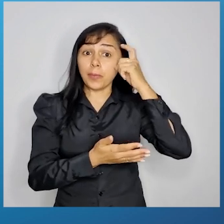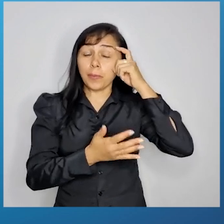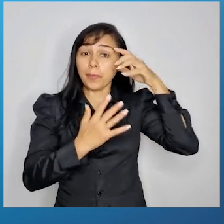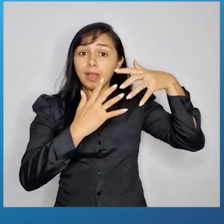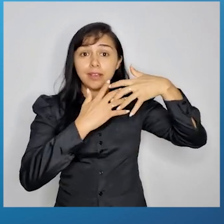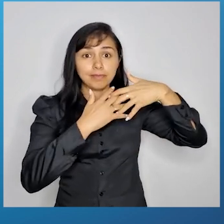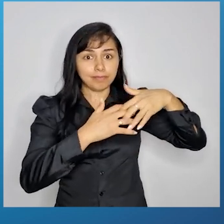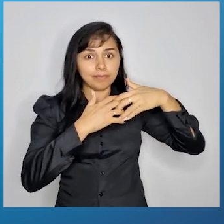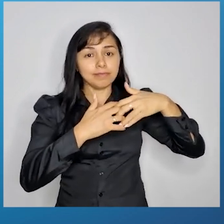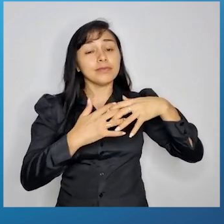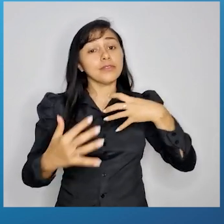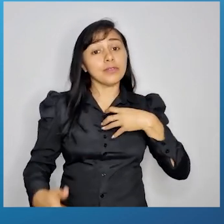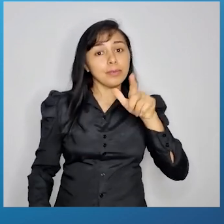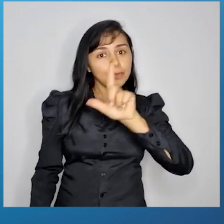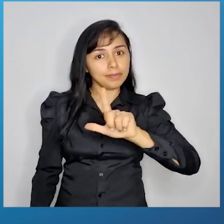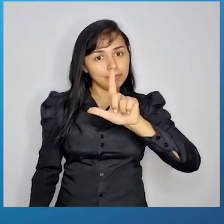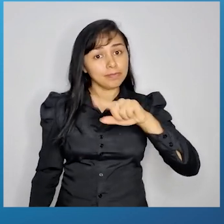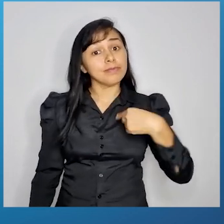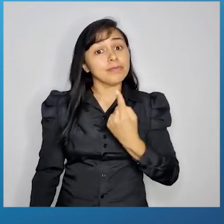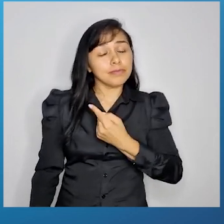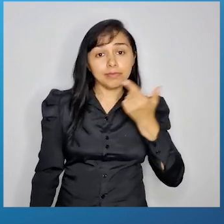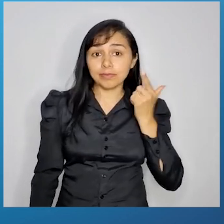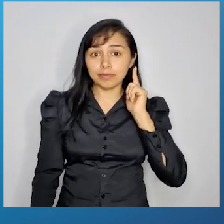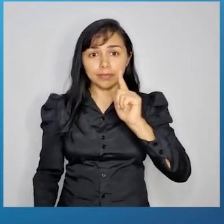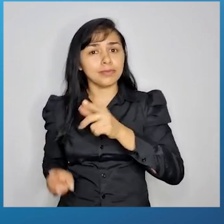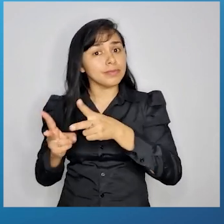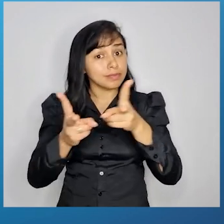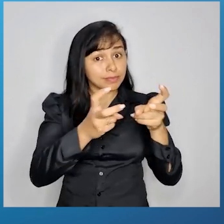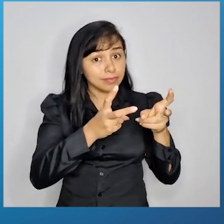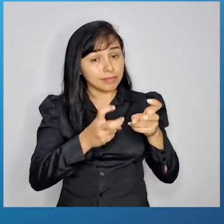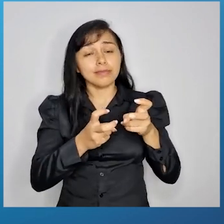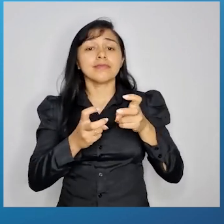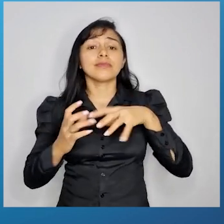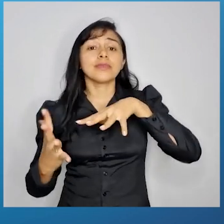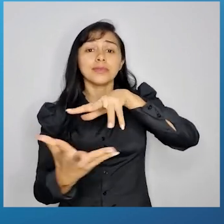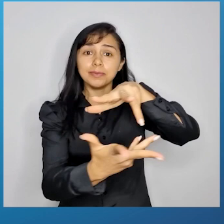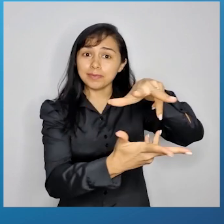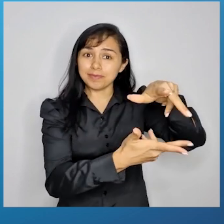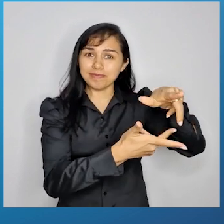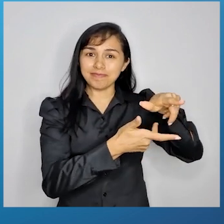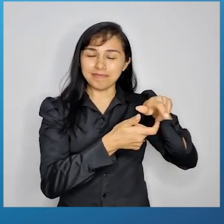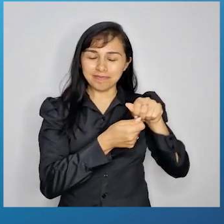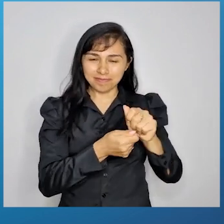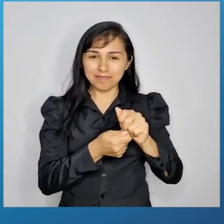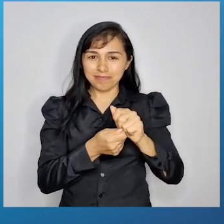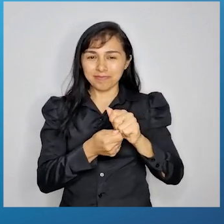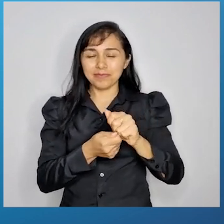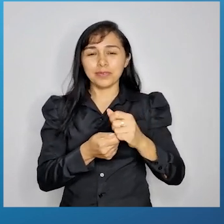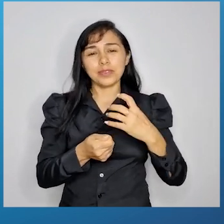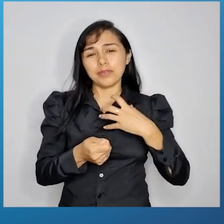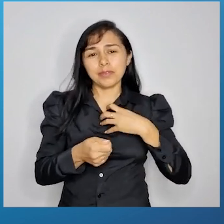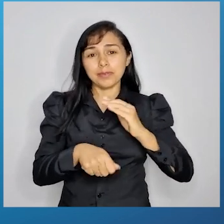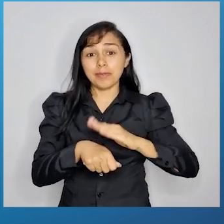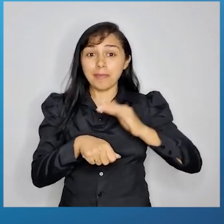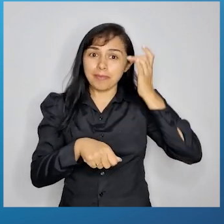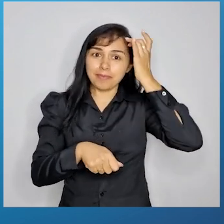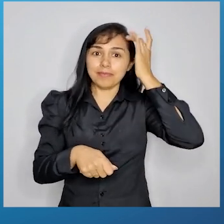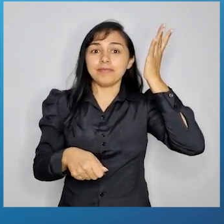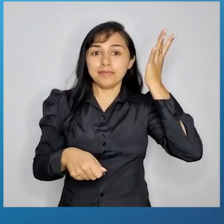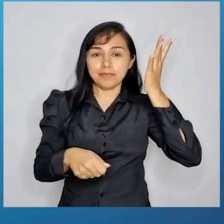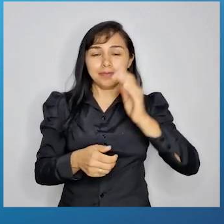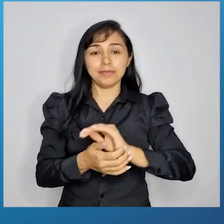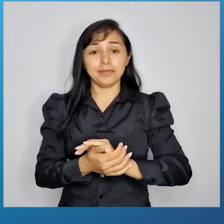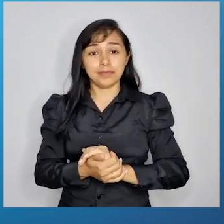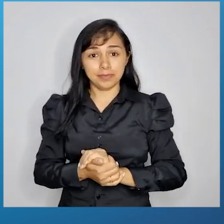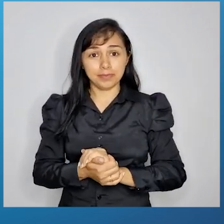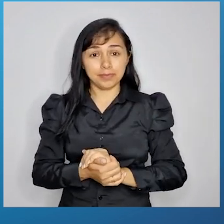raciocínio lógico, e assim nós conseguimos perceber o mundo com muito mais